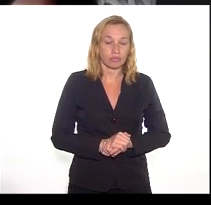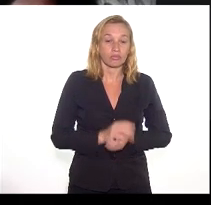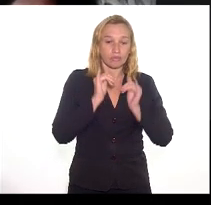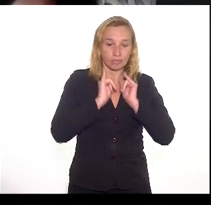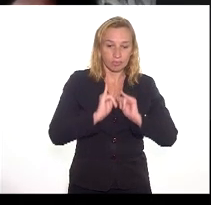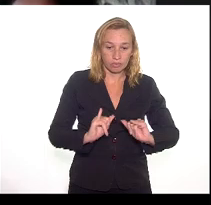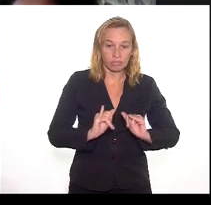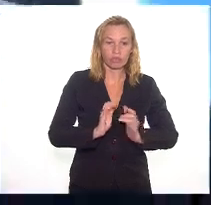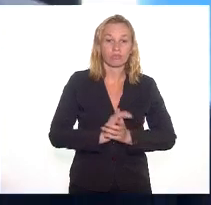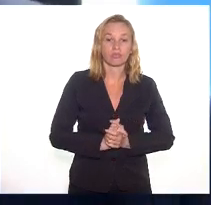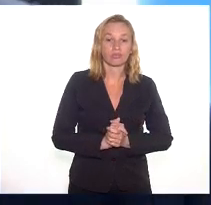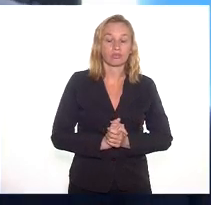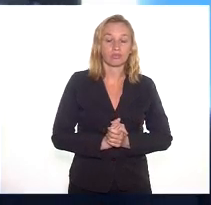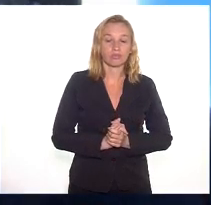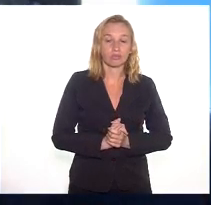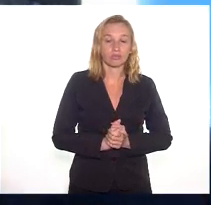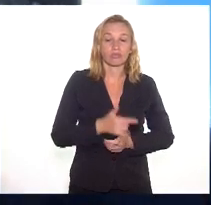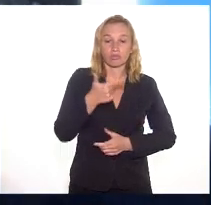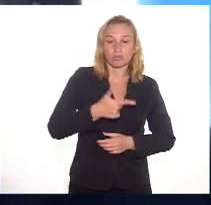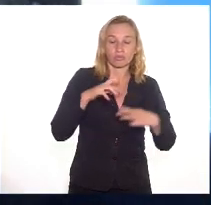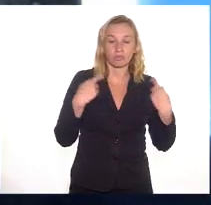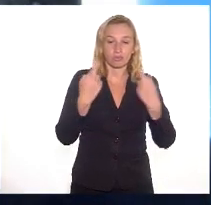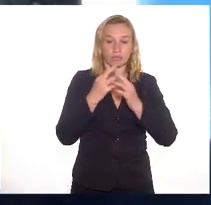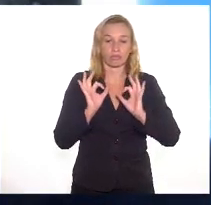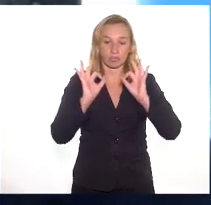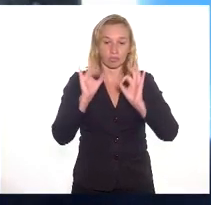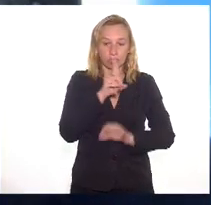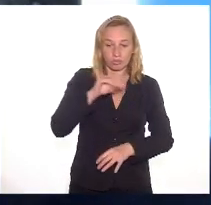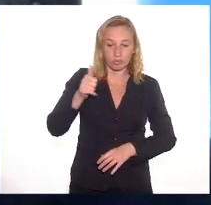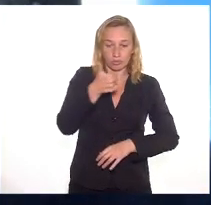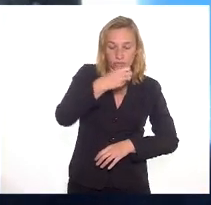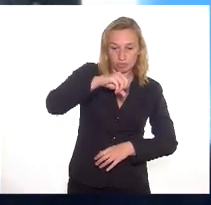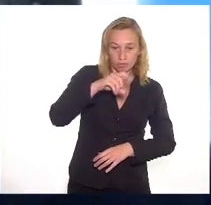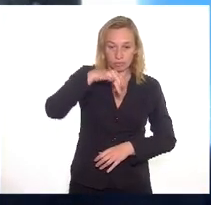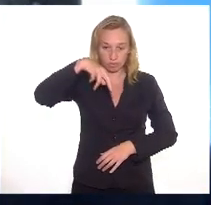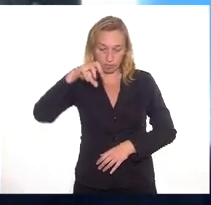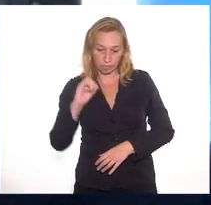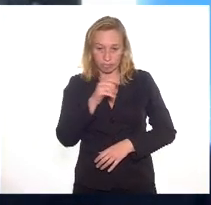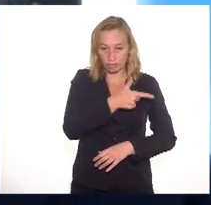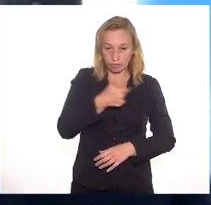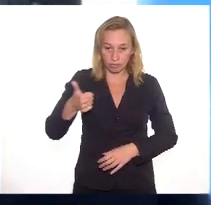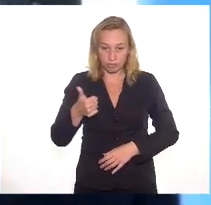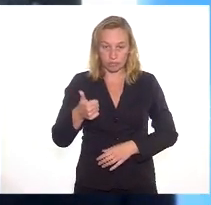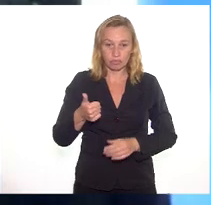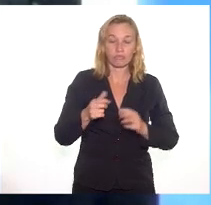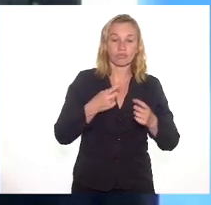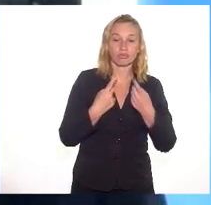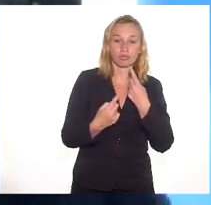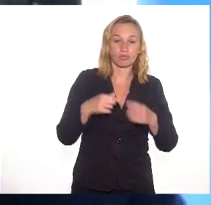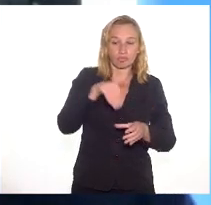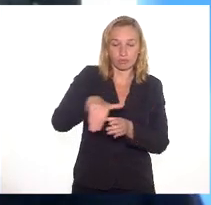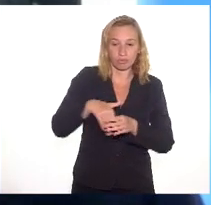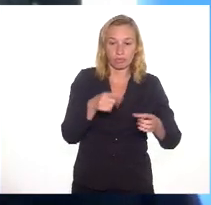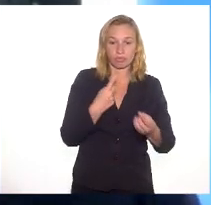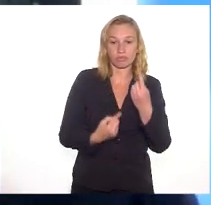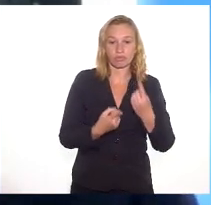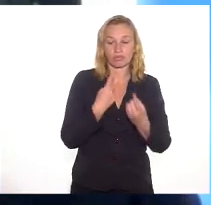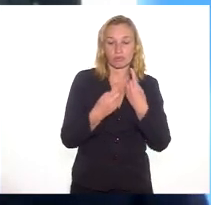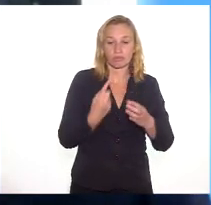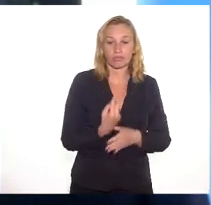Anuncio. Segunda sessão extraordinária do dia 19 de maio de 2021, em regime de urgência, em votação e discussão